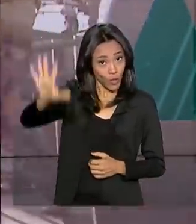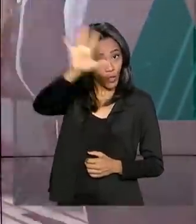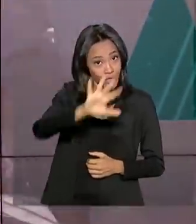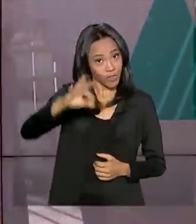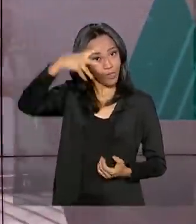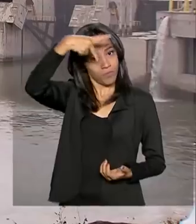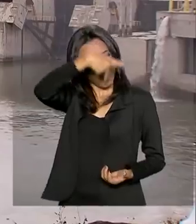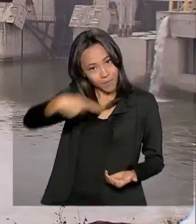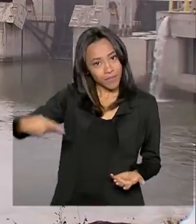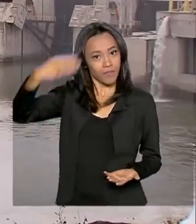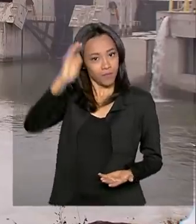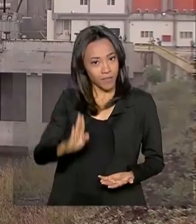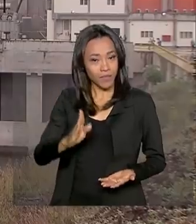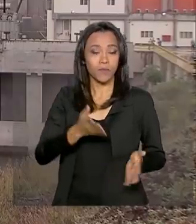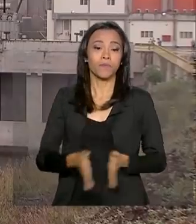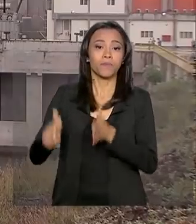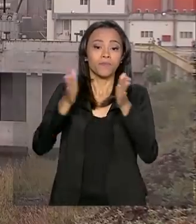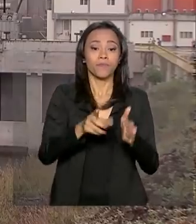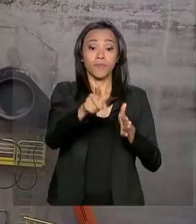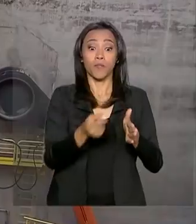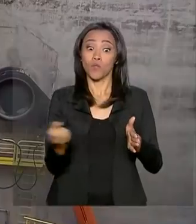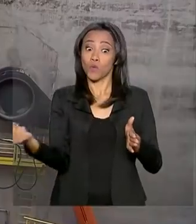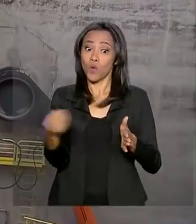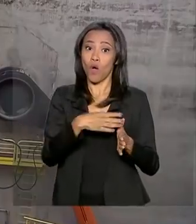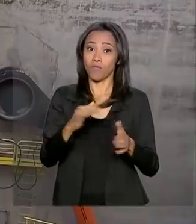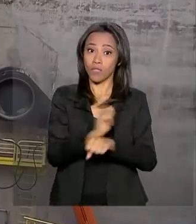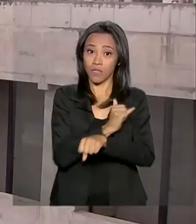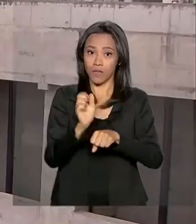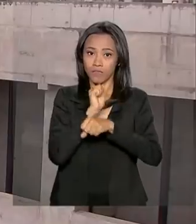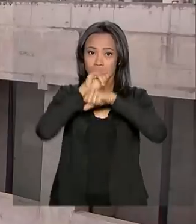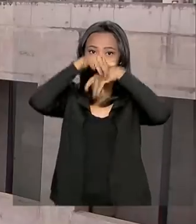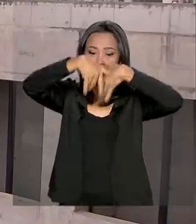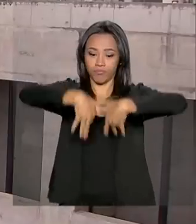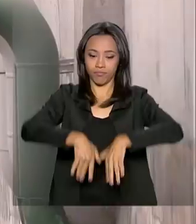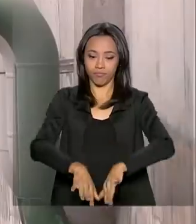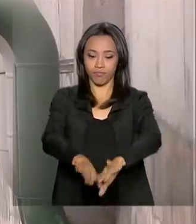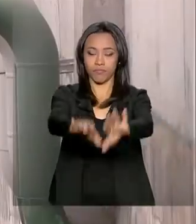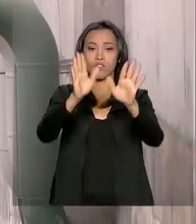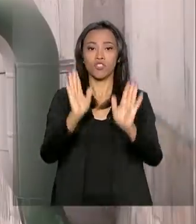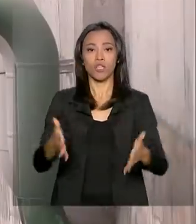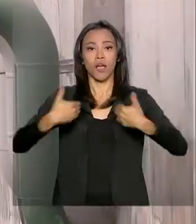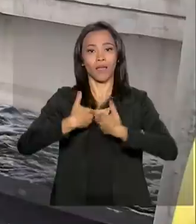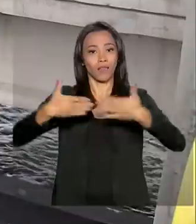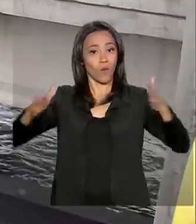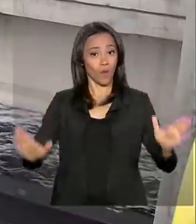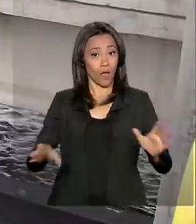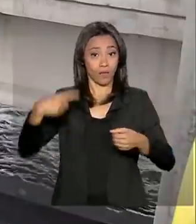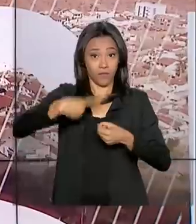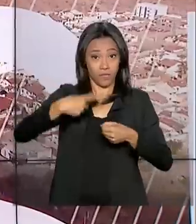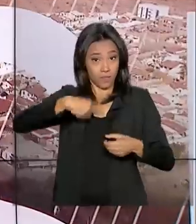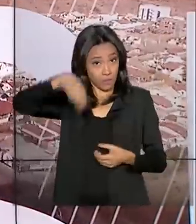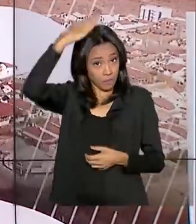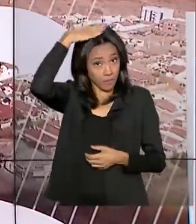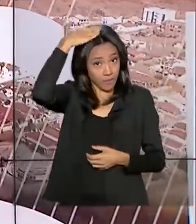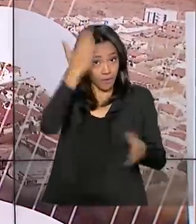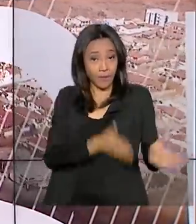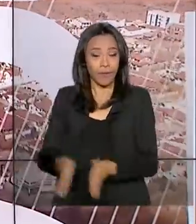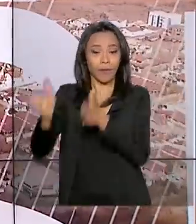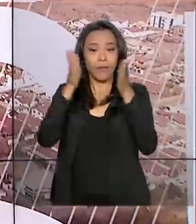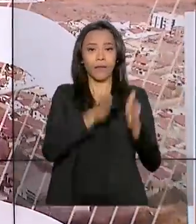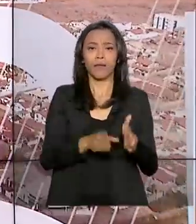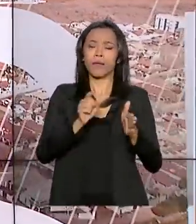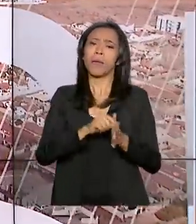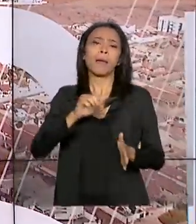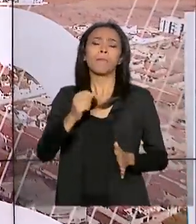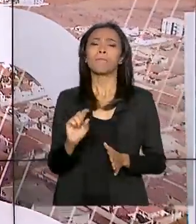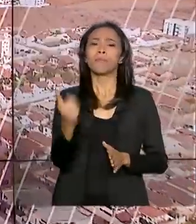República. Nova alternativa para a geração de energia. Inaugurada usina hidrelétrica de Baixo Iguaçu, no Paraná. Primeira-ministra